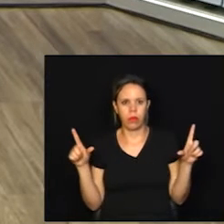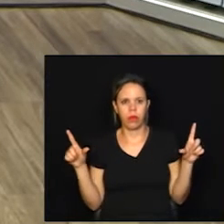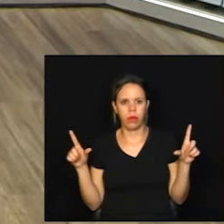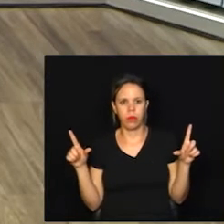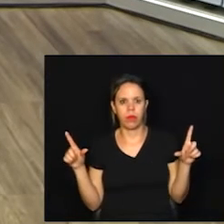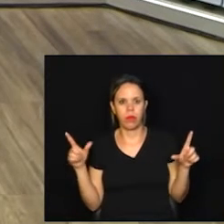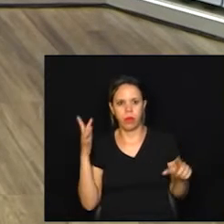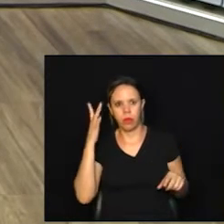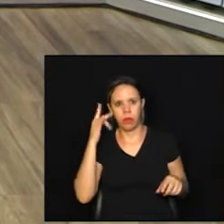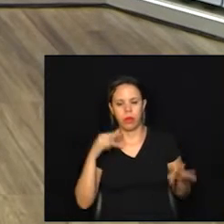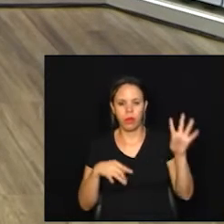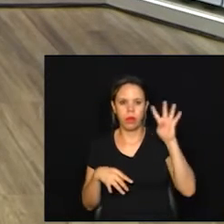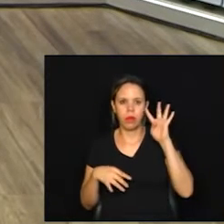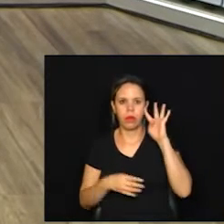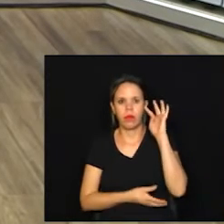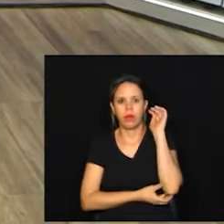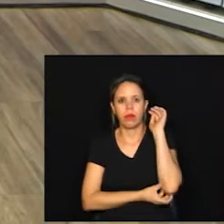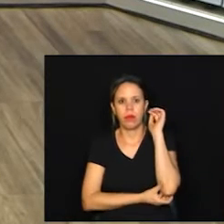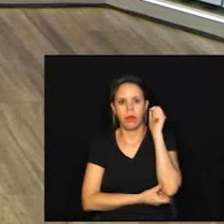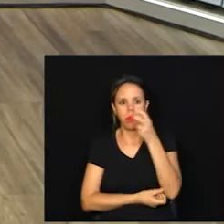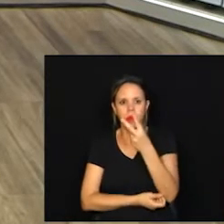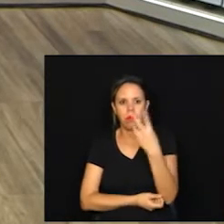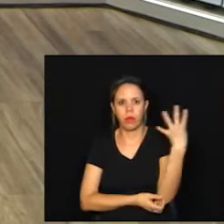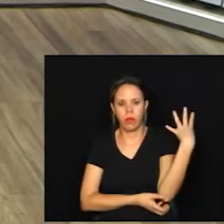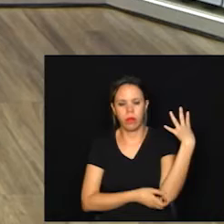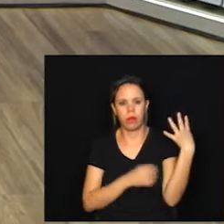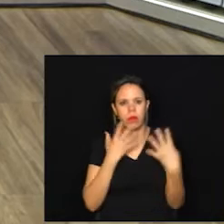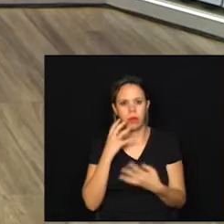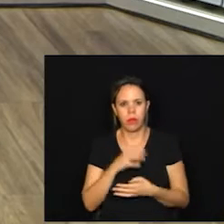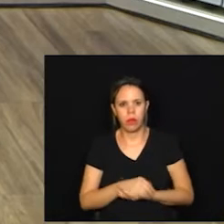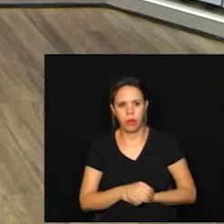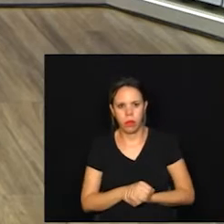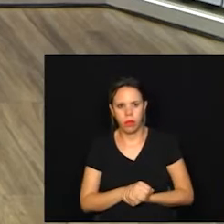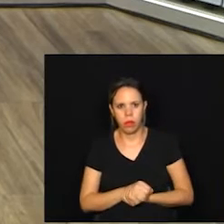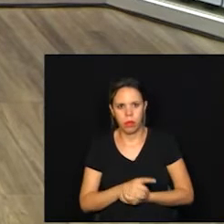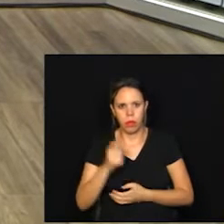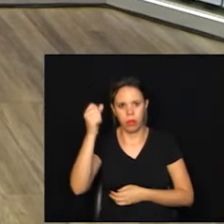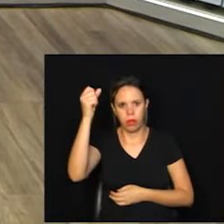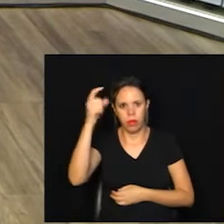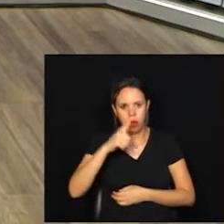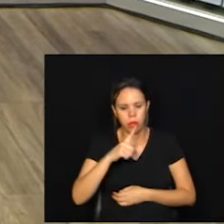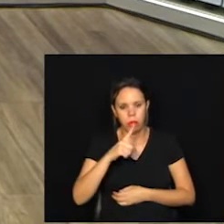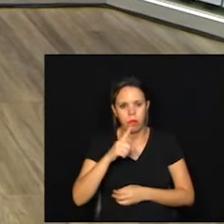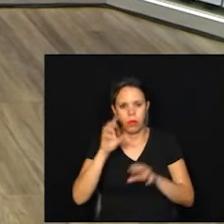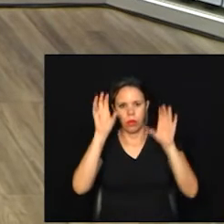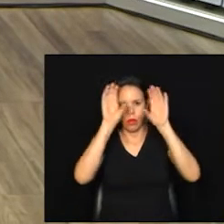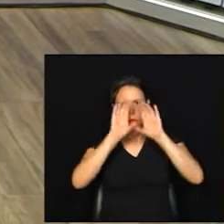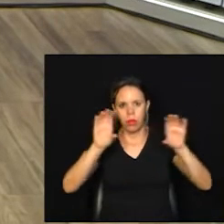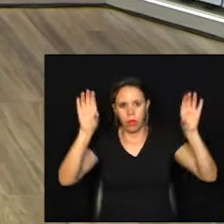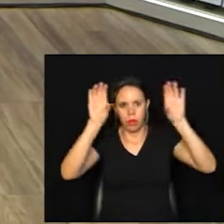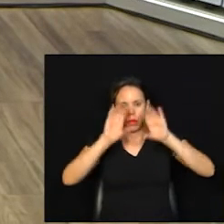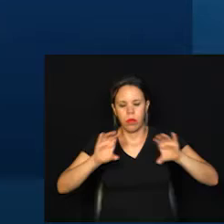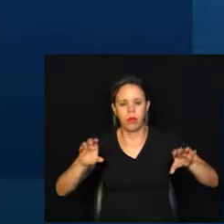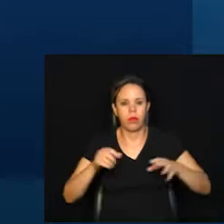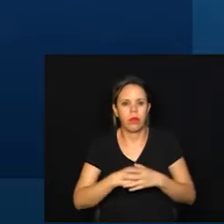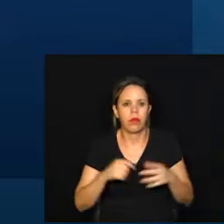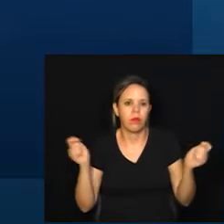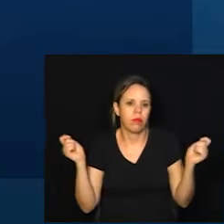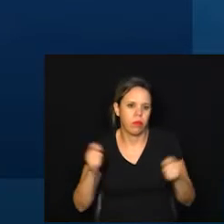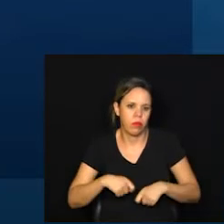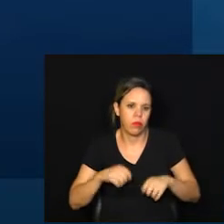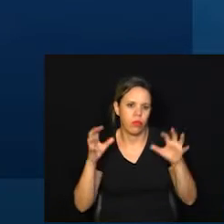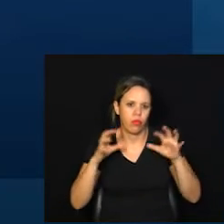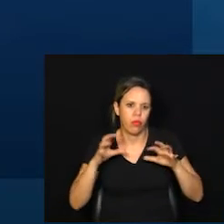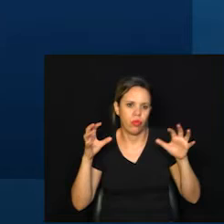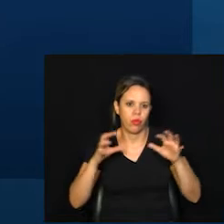só, amanhã, quarta-feira, 24 de fevereiro, a gente tem o sol aparecendo entre nuvens, uma pequena possibilidade